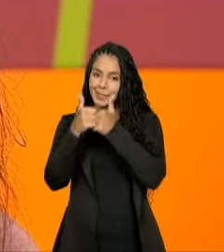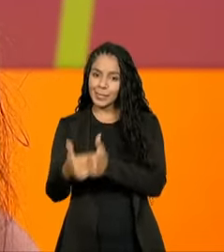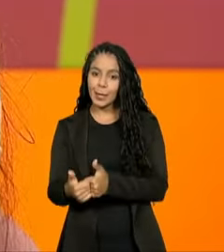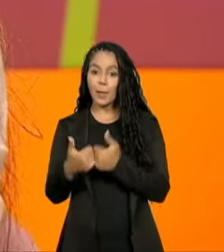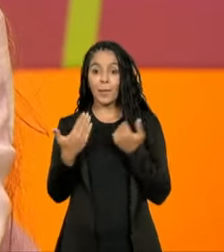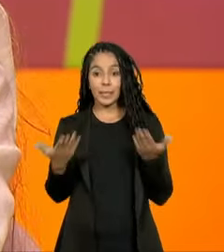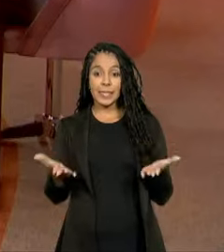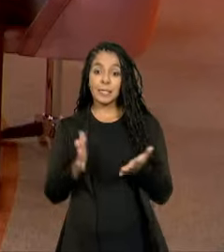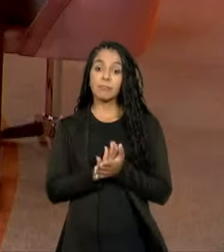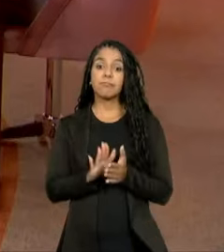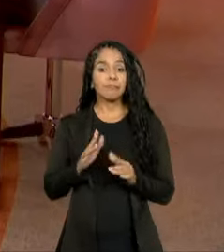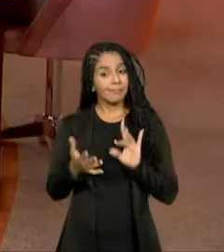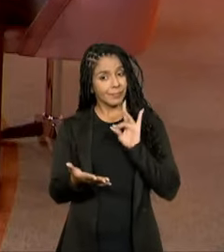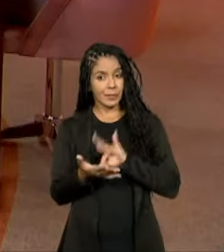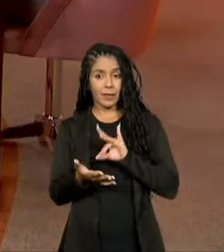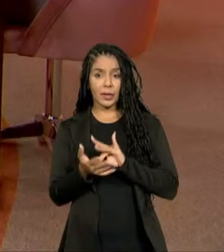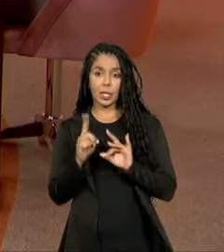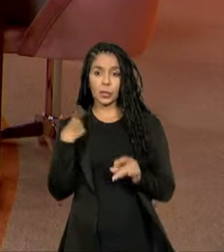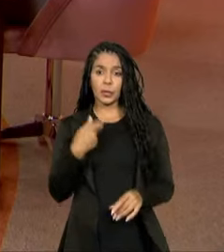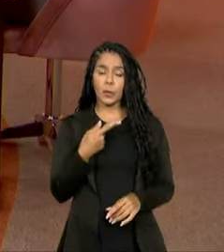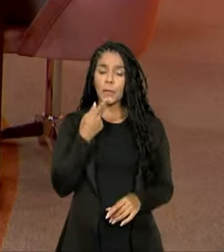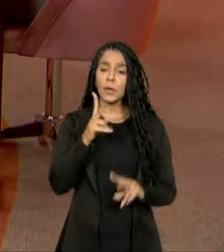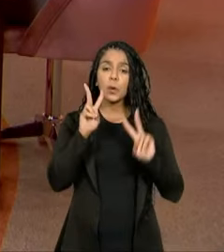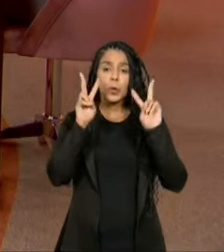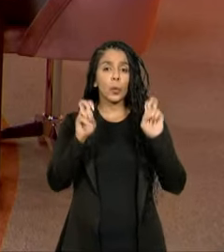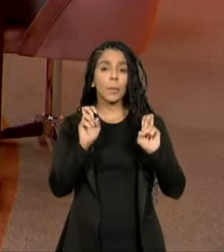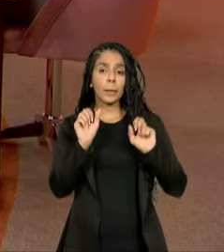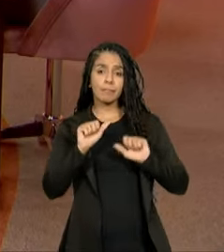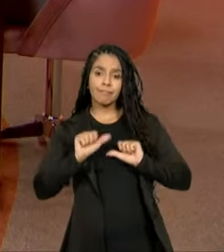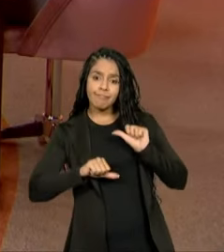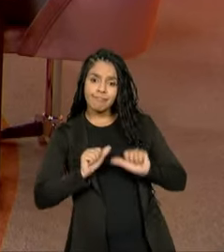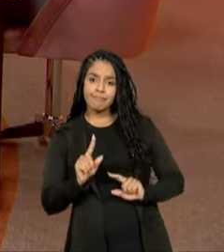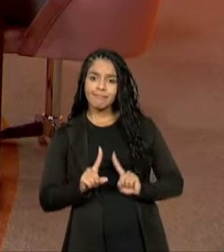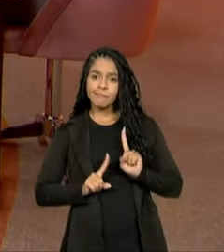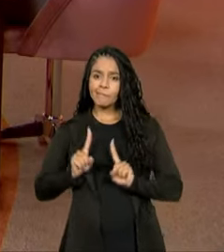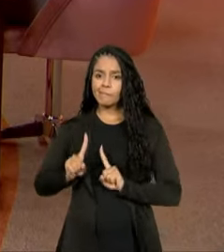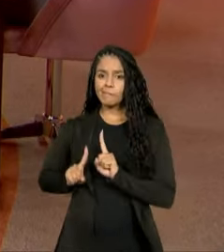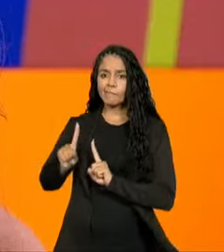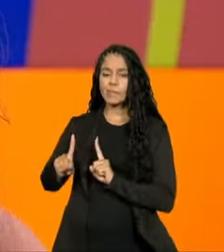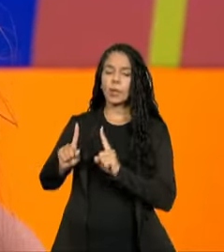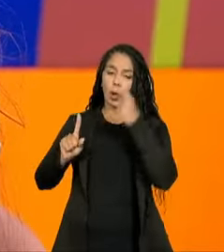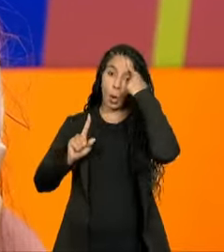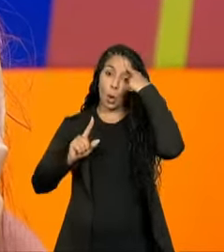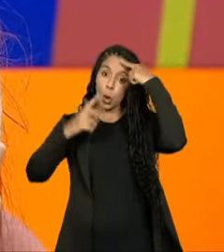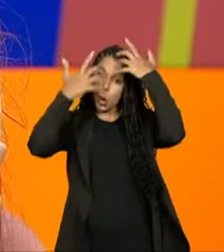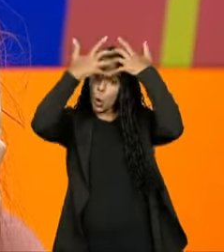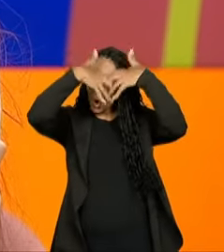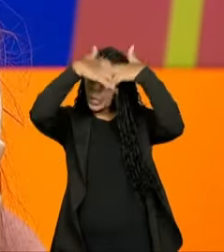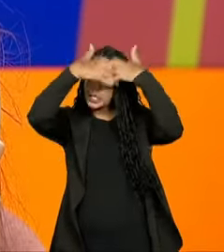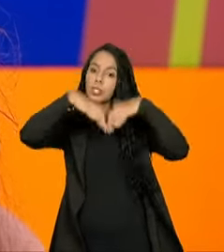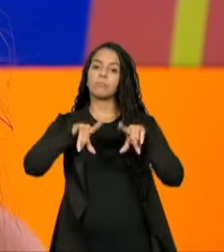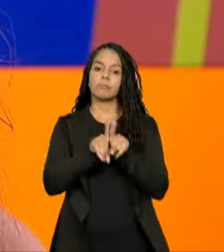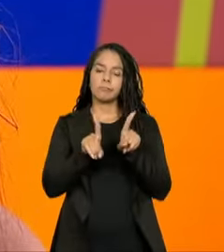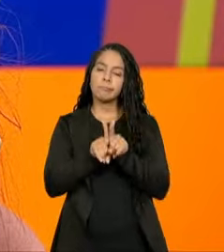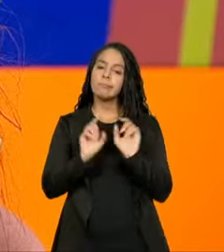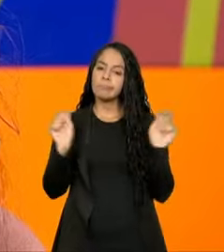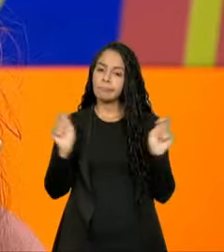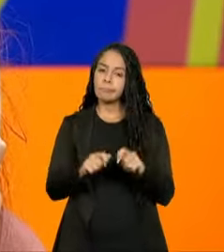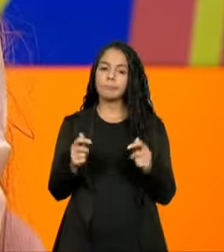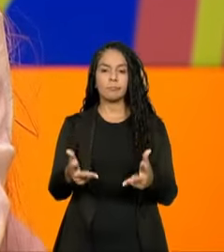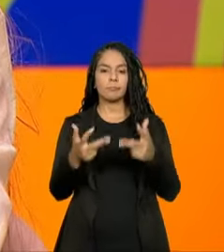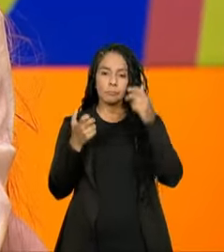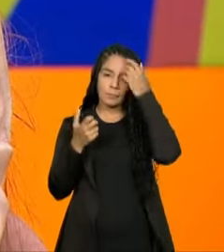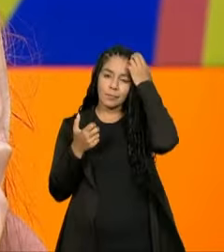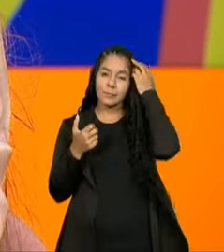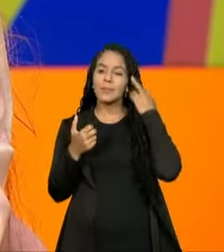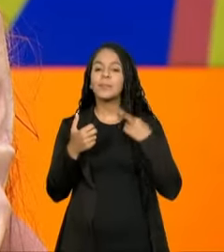acompanhamento. E na verdade, a gente está falando de alterações muito importantes do ponto de vista cognitivo, que podem ser perceptíveis.